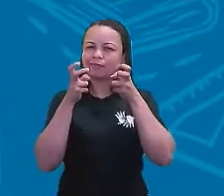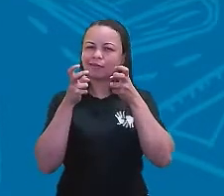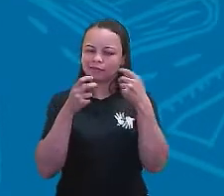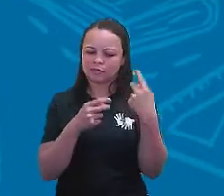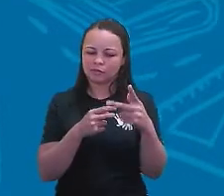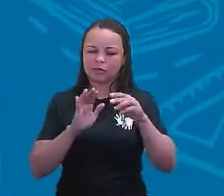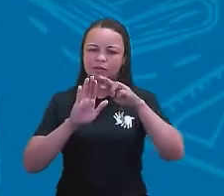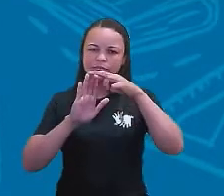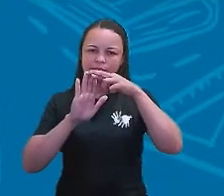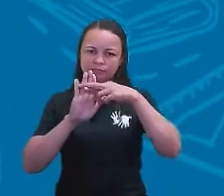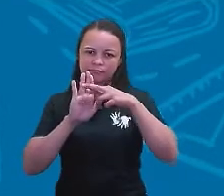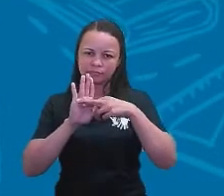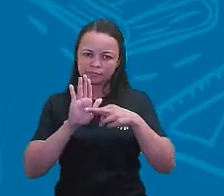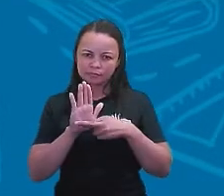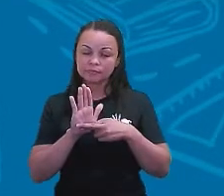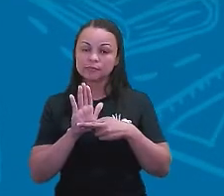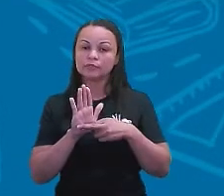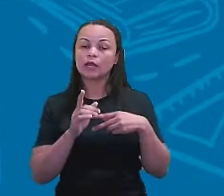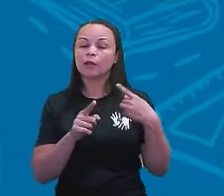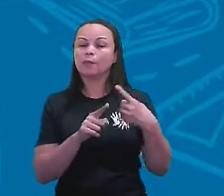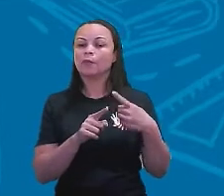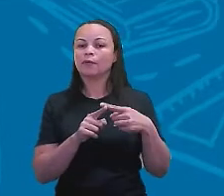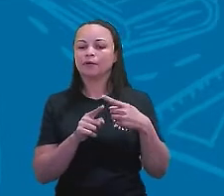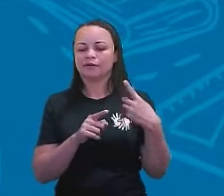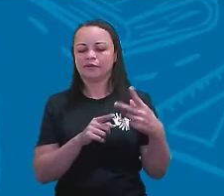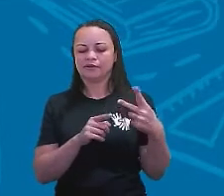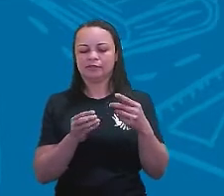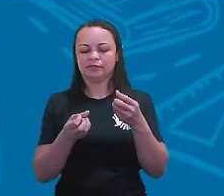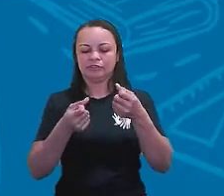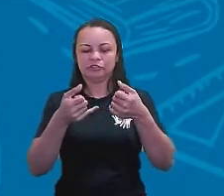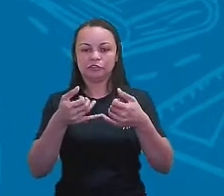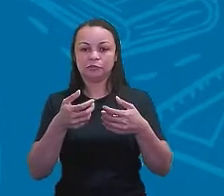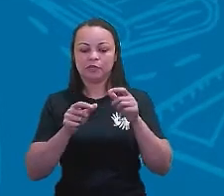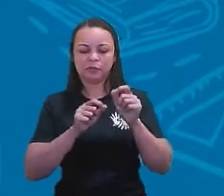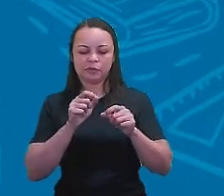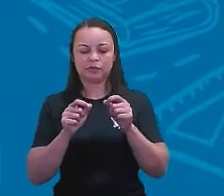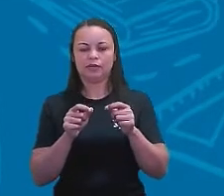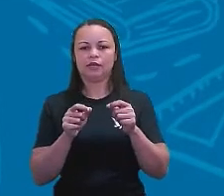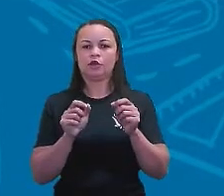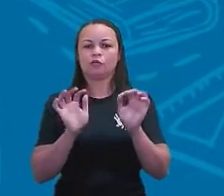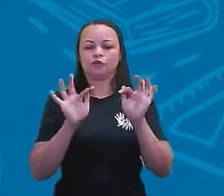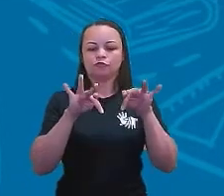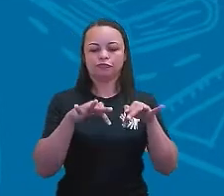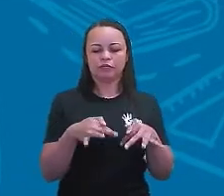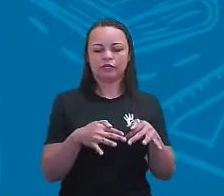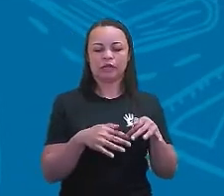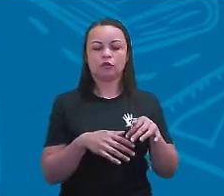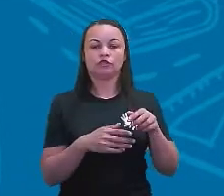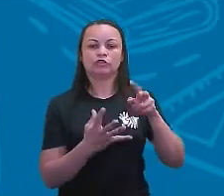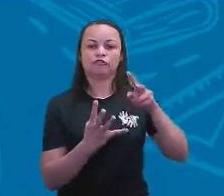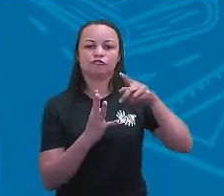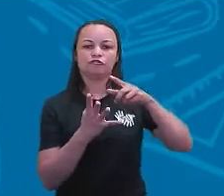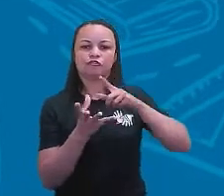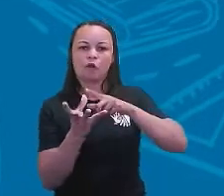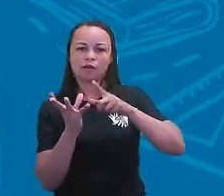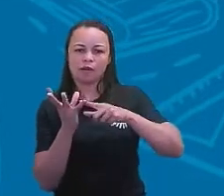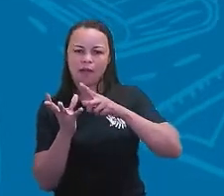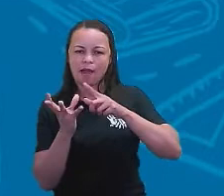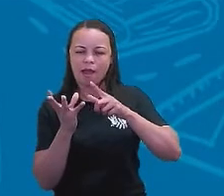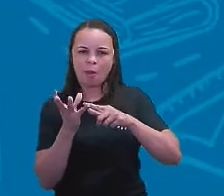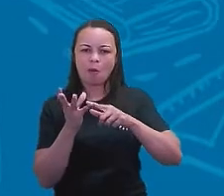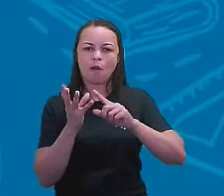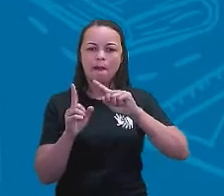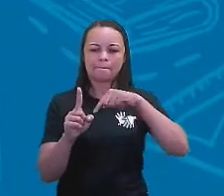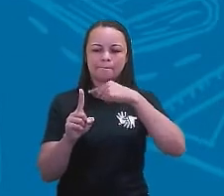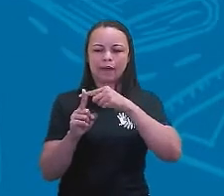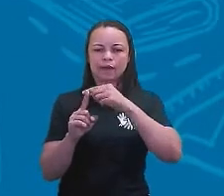nessa regra, porque é aquela que a gente vai fazer o quê? Quando terminar em vogal mais